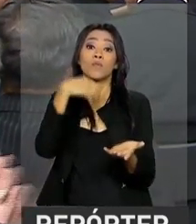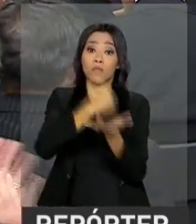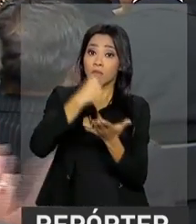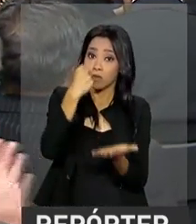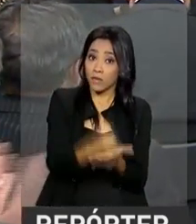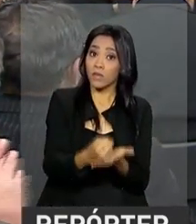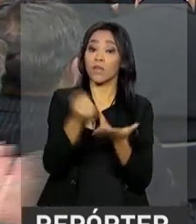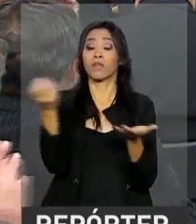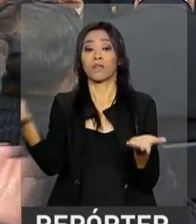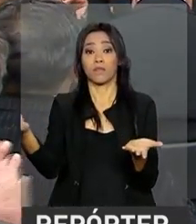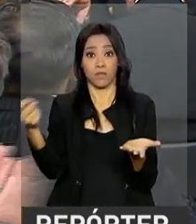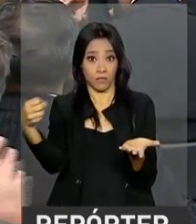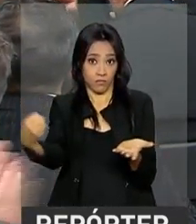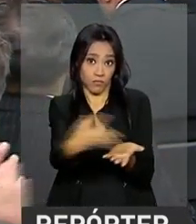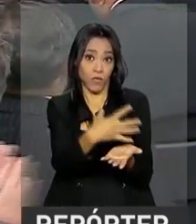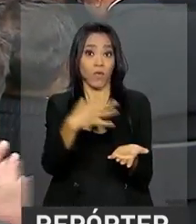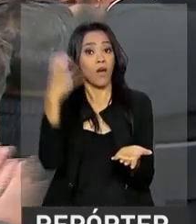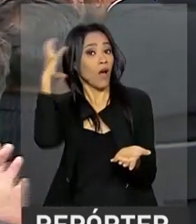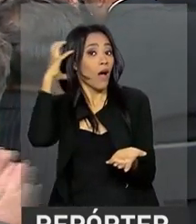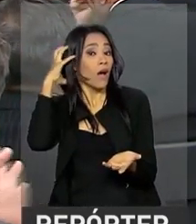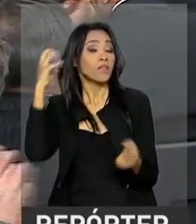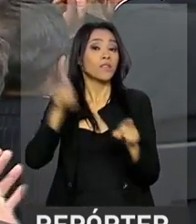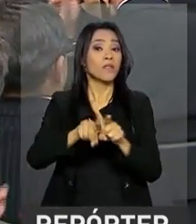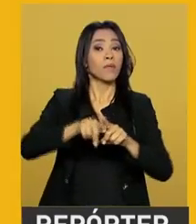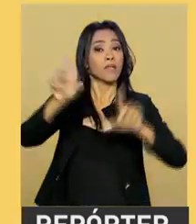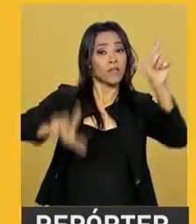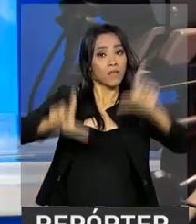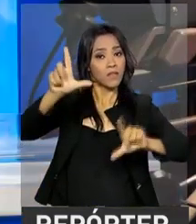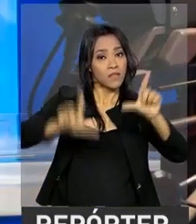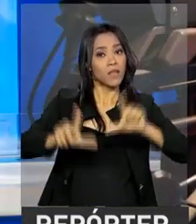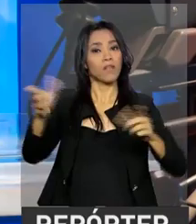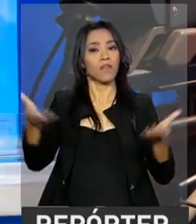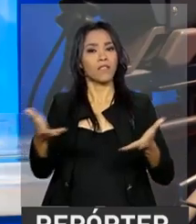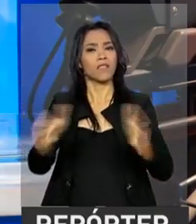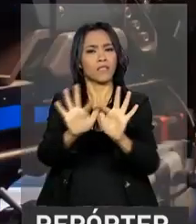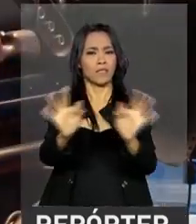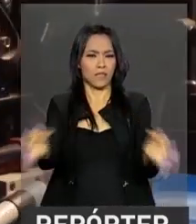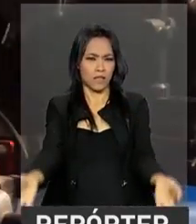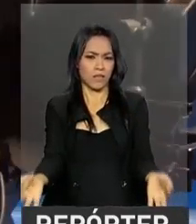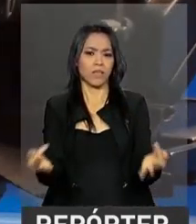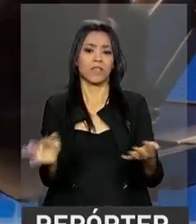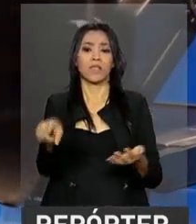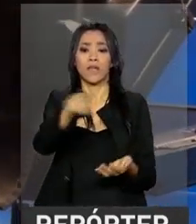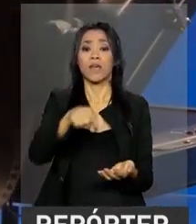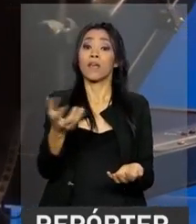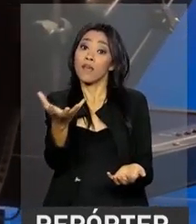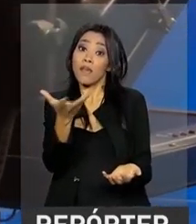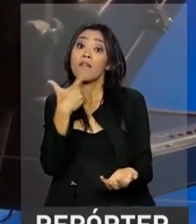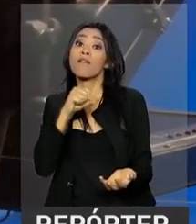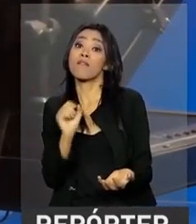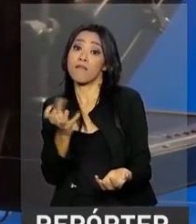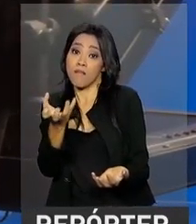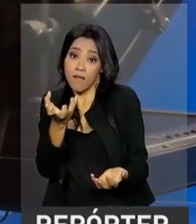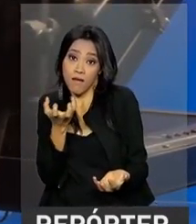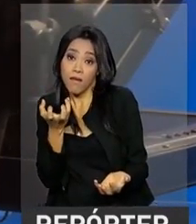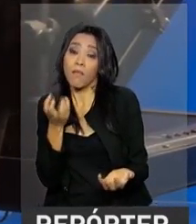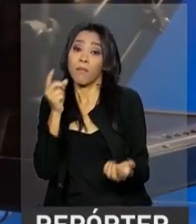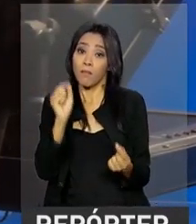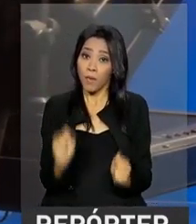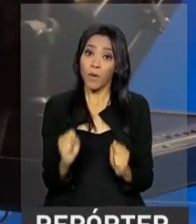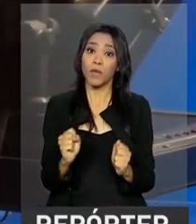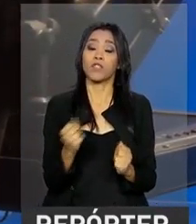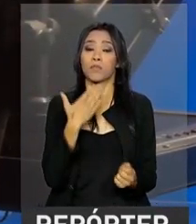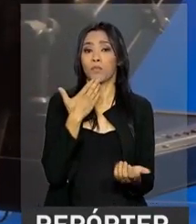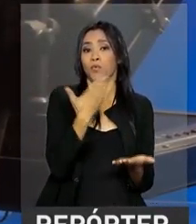emissoras de rádio e televisão vão ficar mais simples agora as entidades que desejarem a renovação podem fazer o requerimento